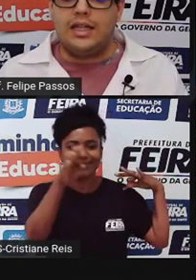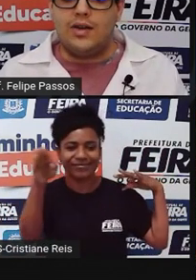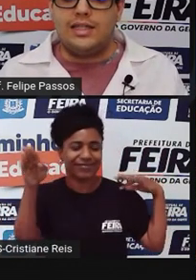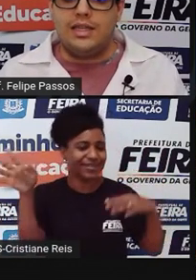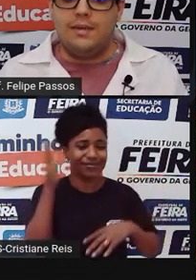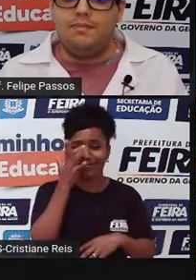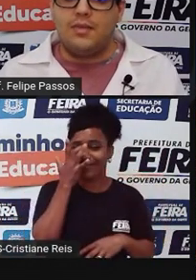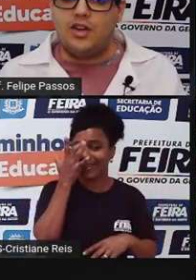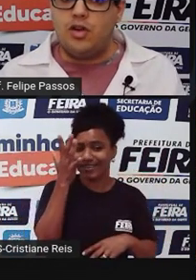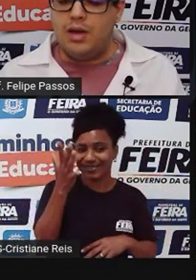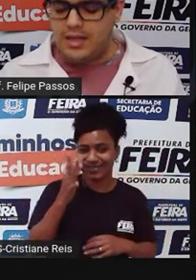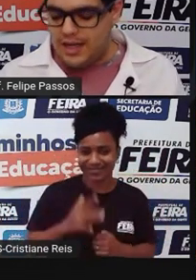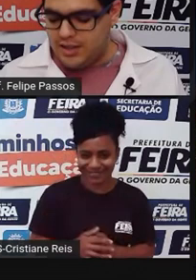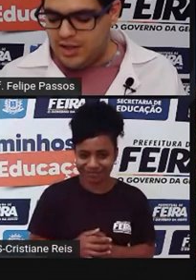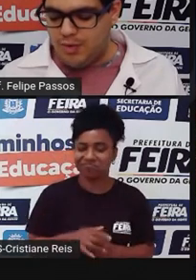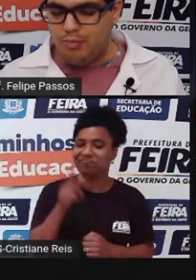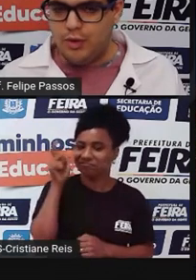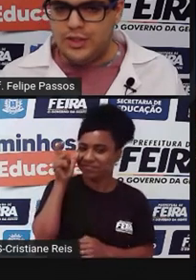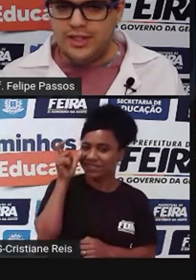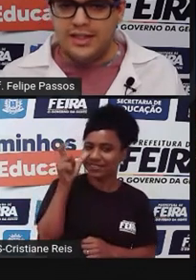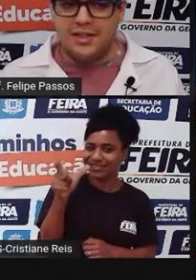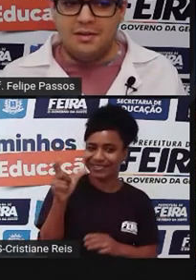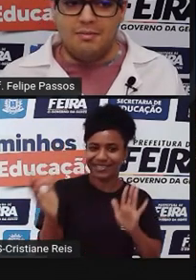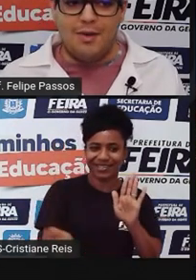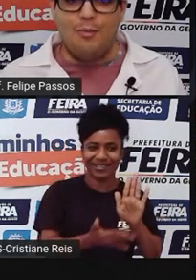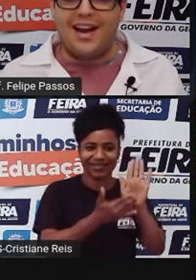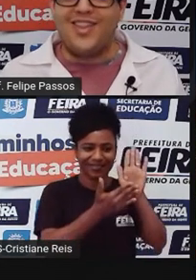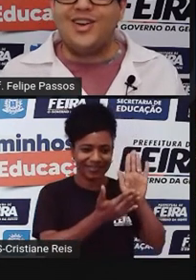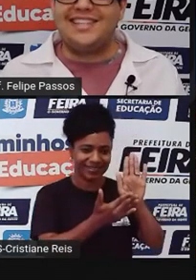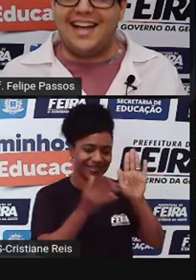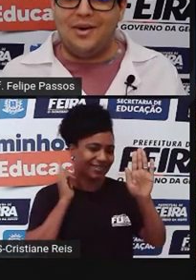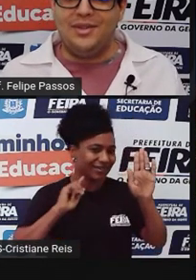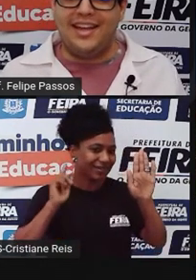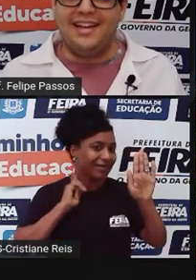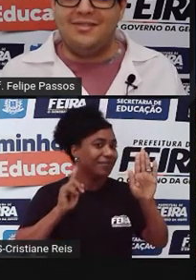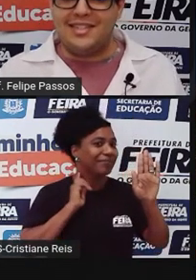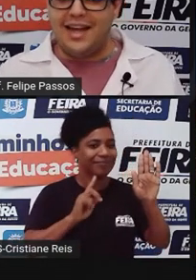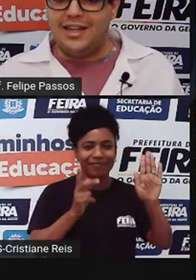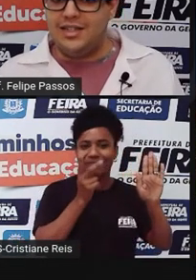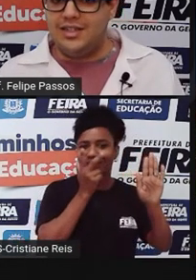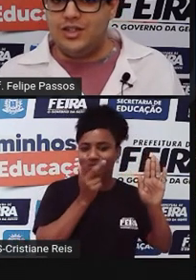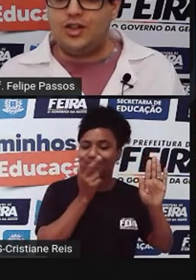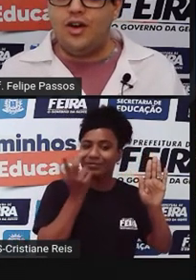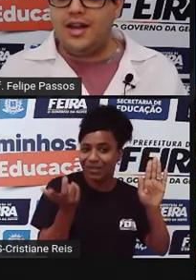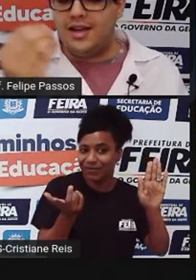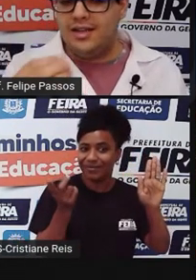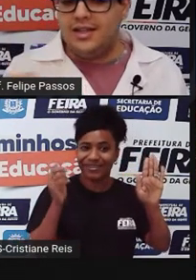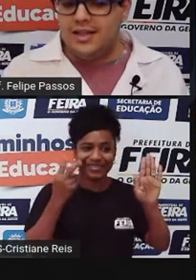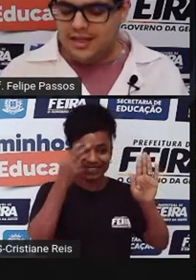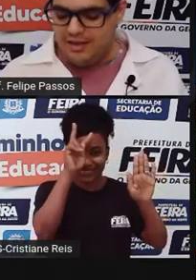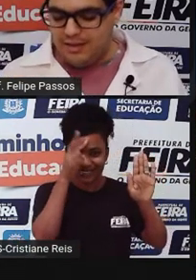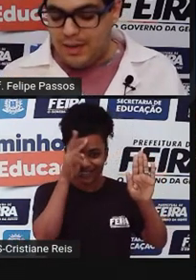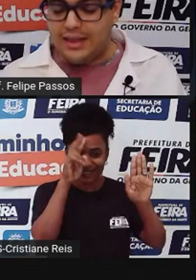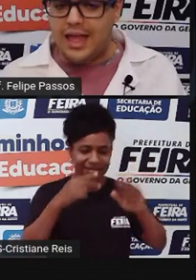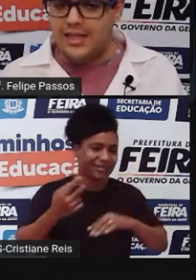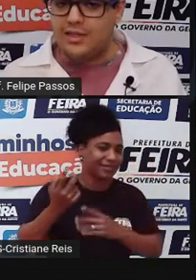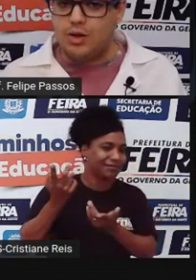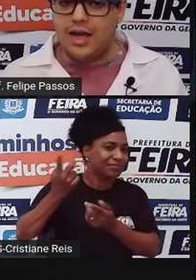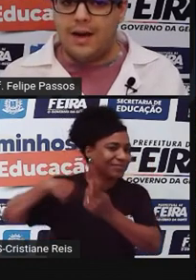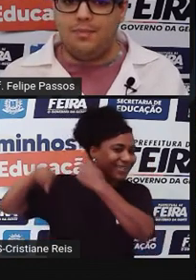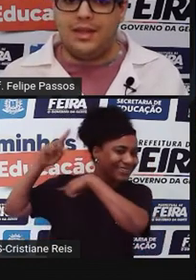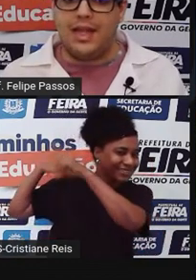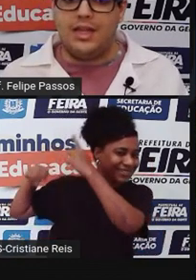você então assim É bem interessante a proposta meio paradoxal né uma cidade histórica e